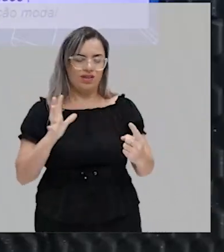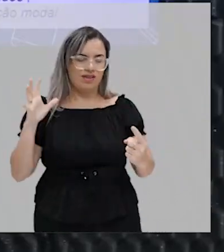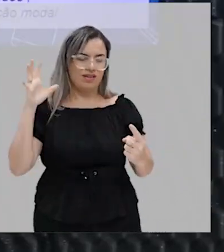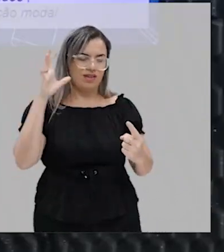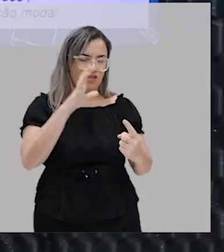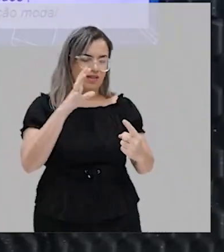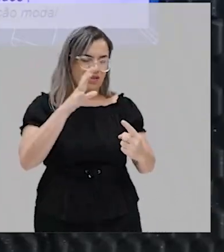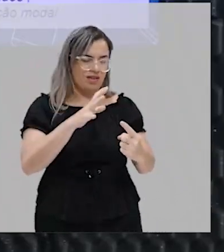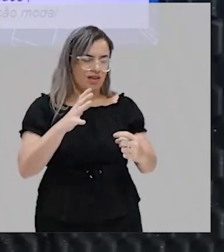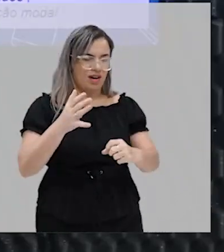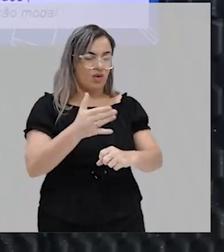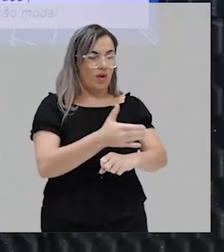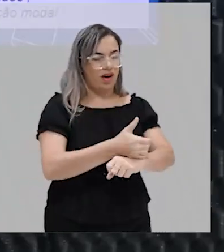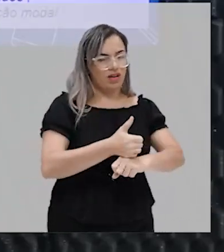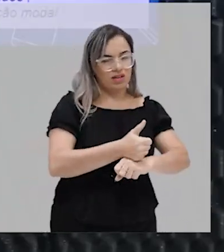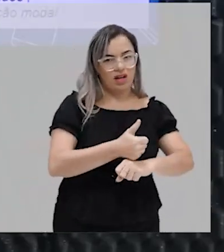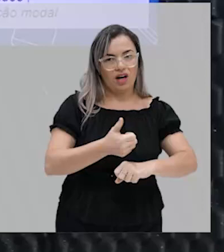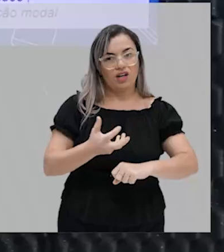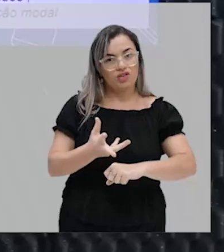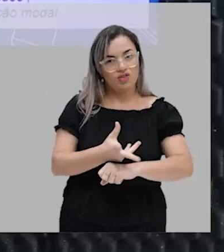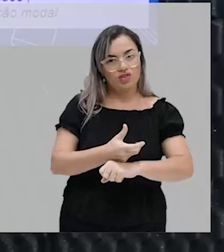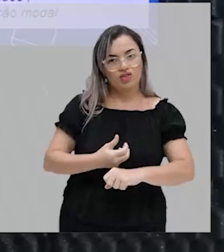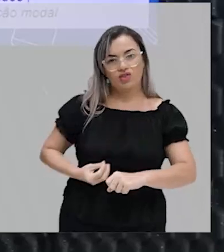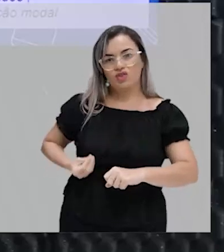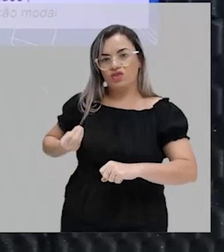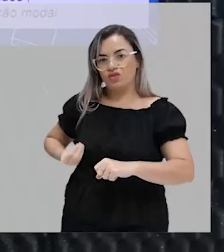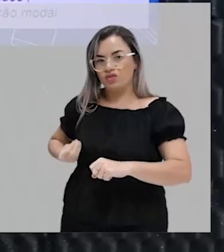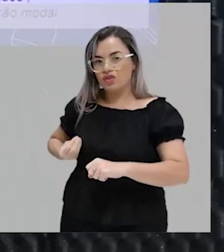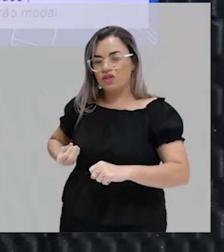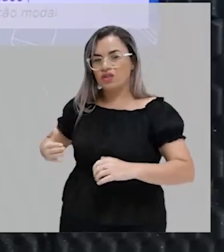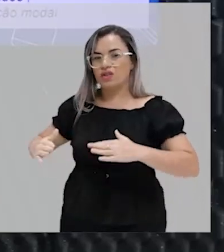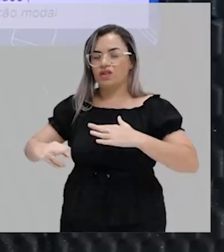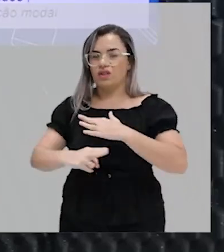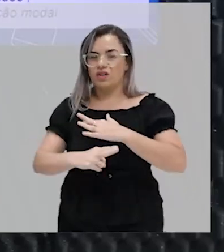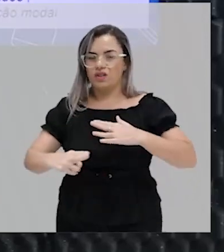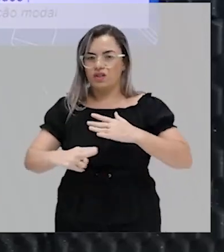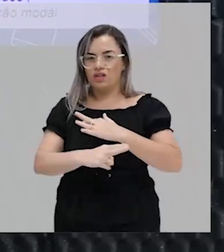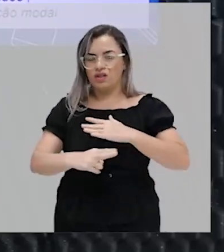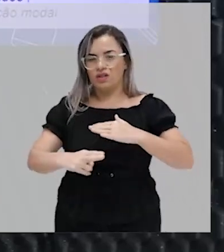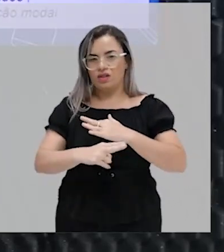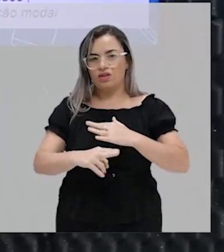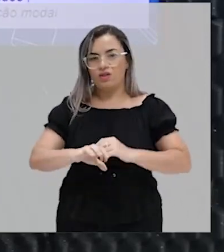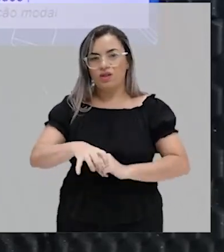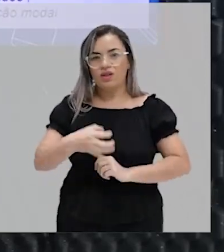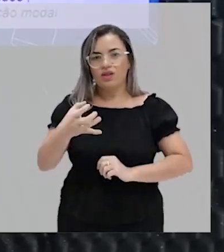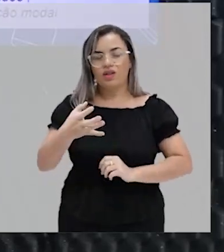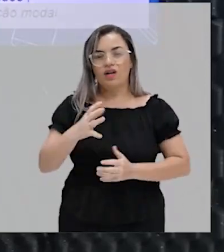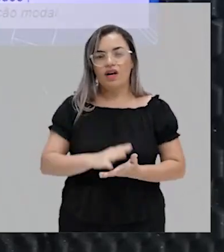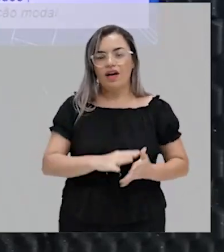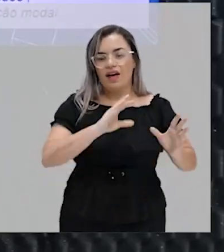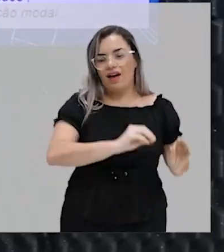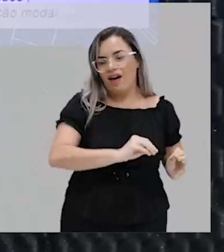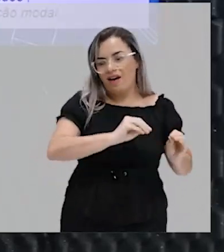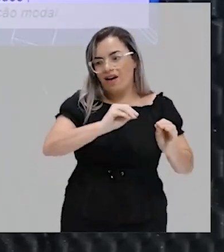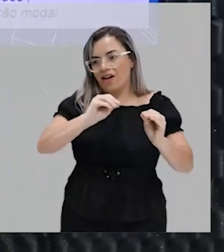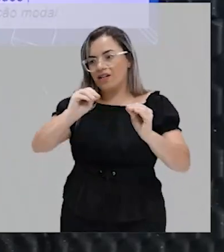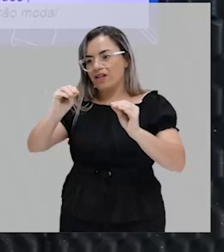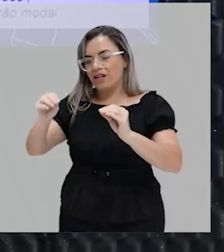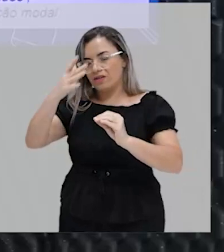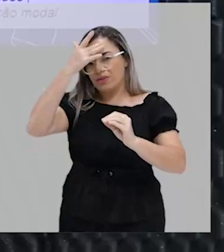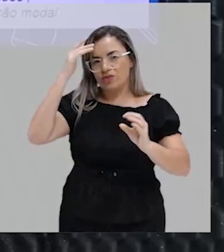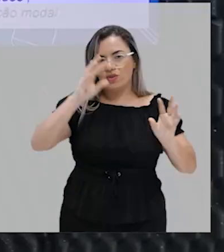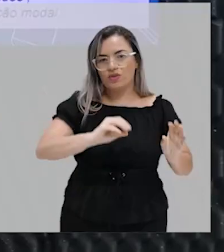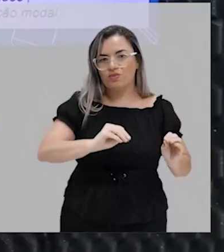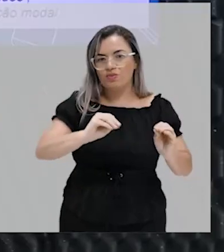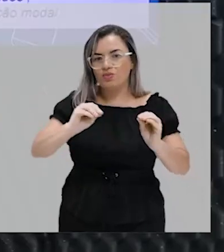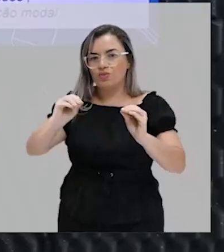vida desses espaços urbanos. E o que vai acontecer? Muitas pessoas vão buscar sair, essas áreas elas já não se tornam mais tão